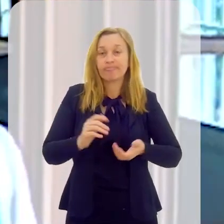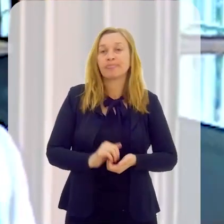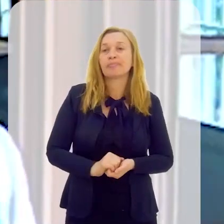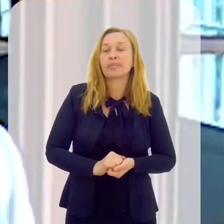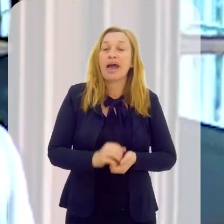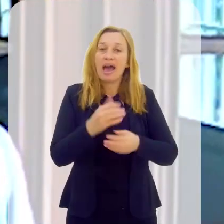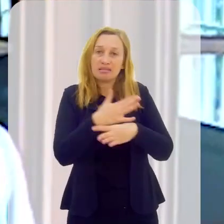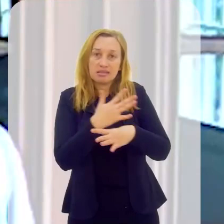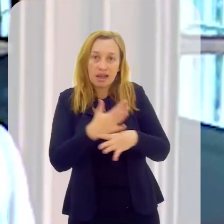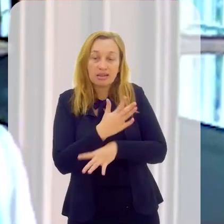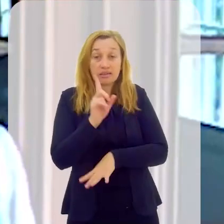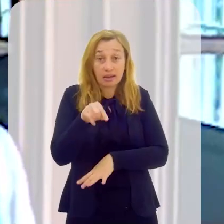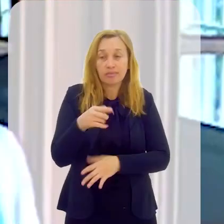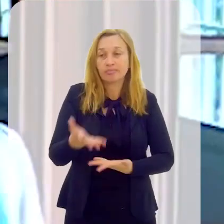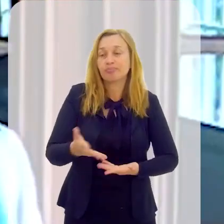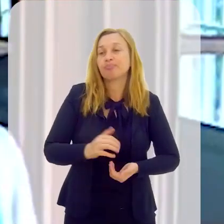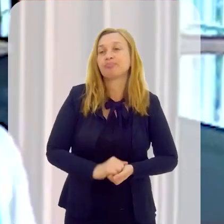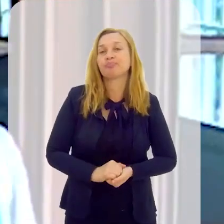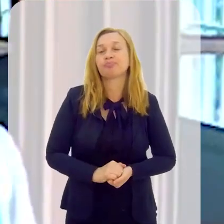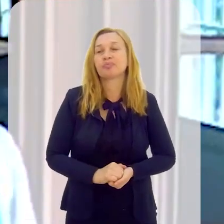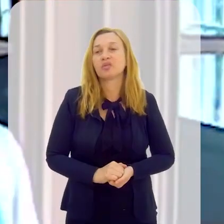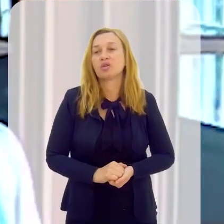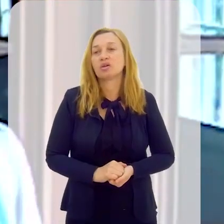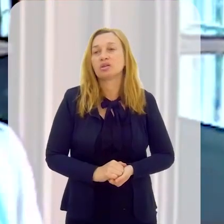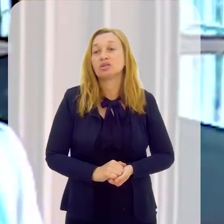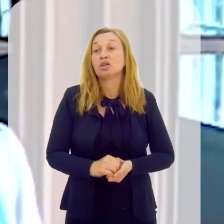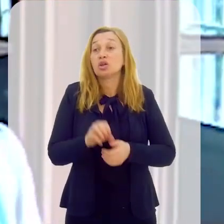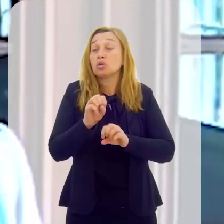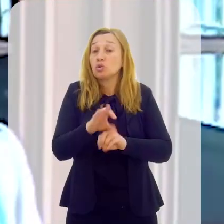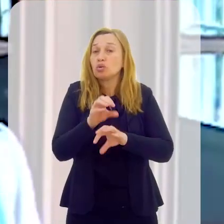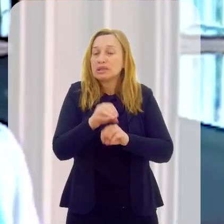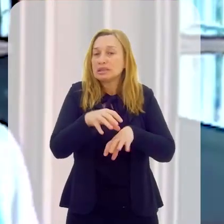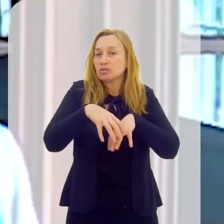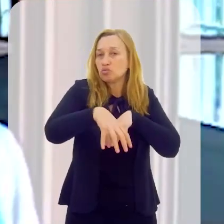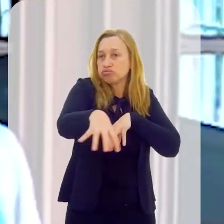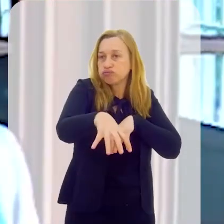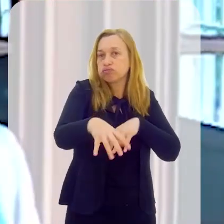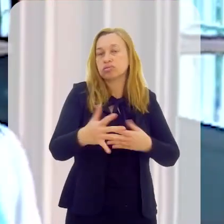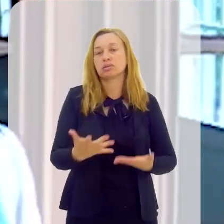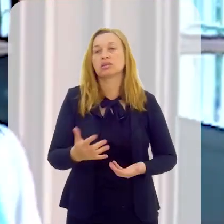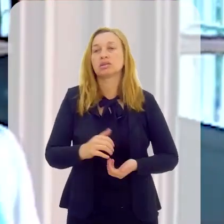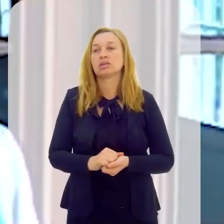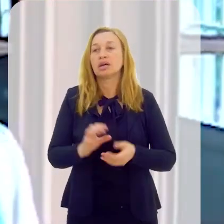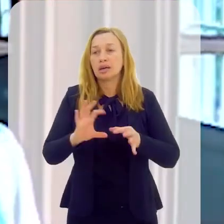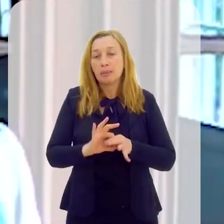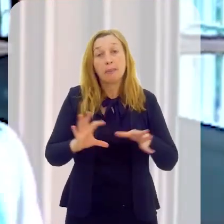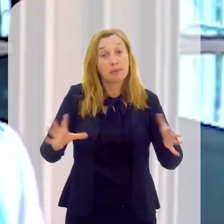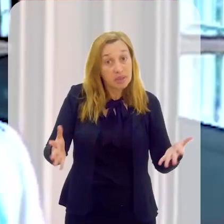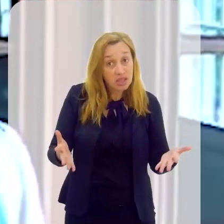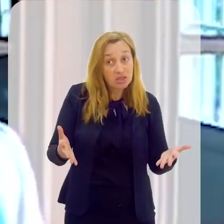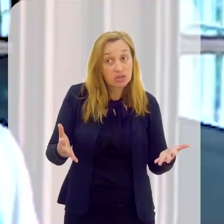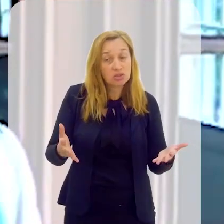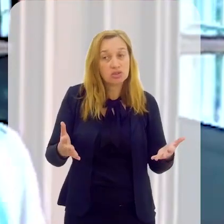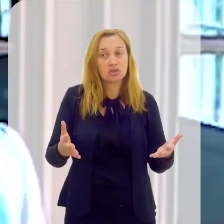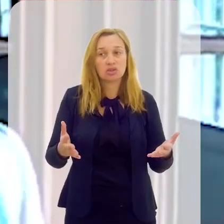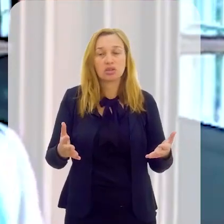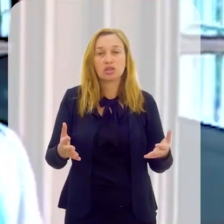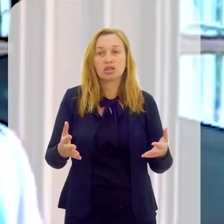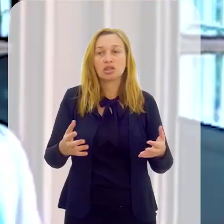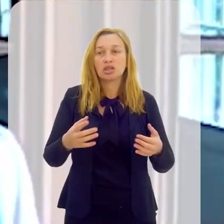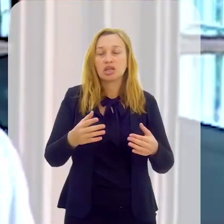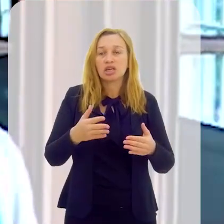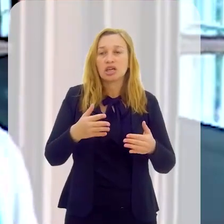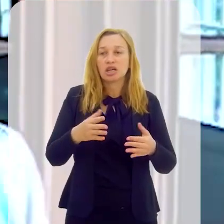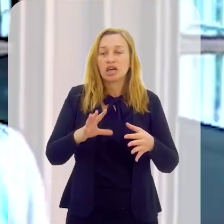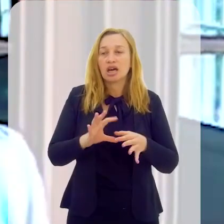né, a cidade, né? E o ensino remoto, ele permite isso, ele